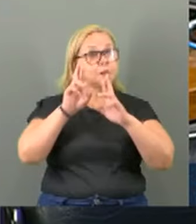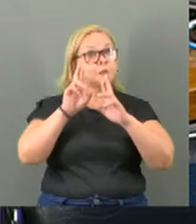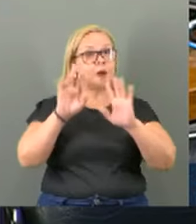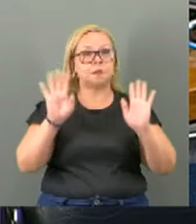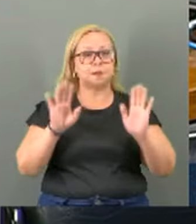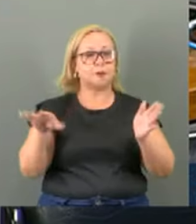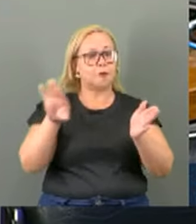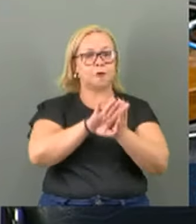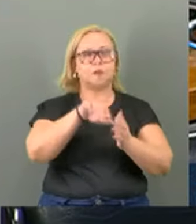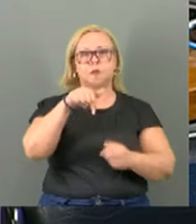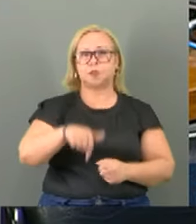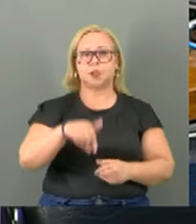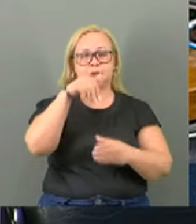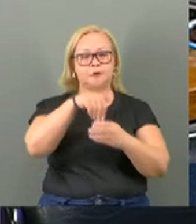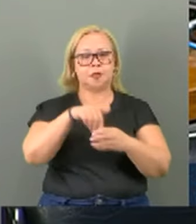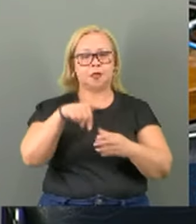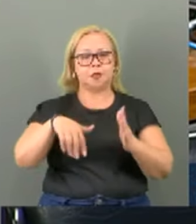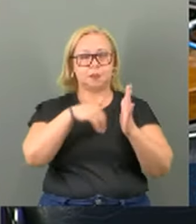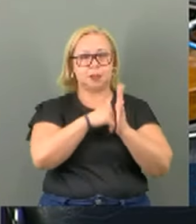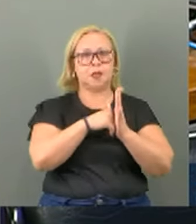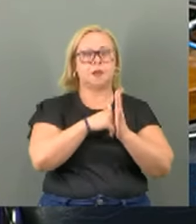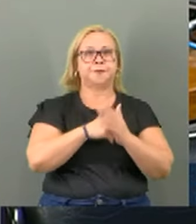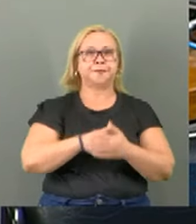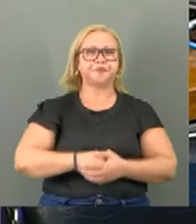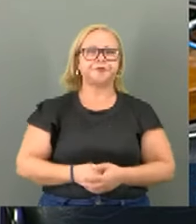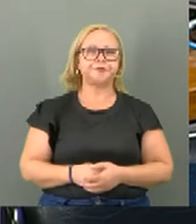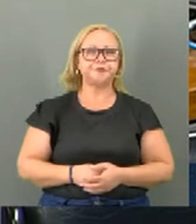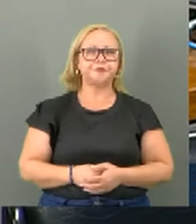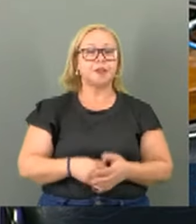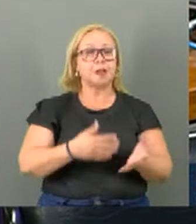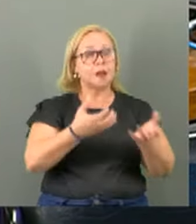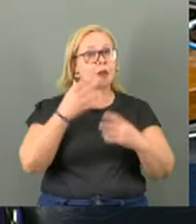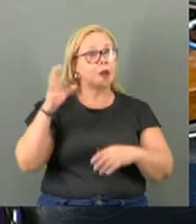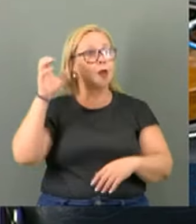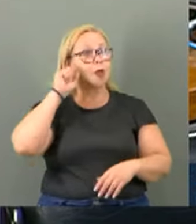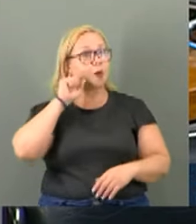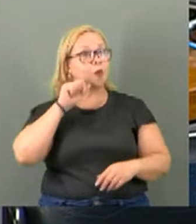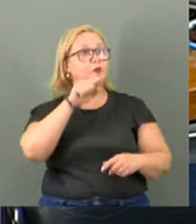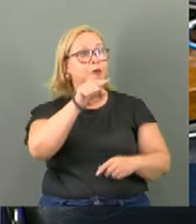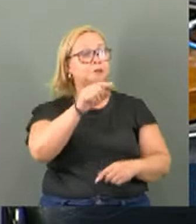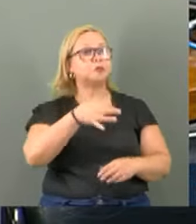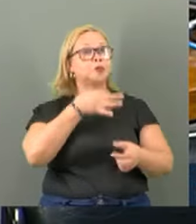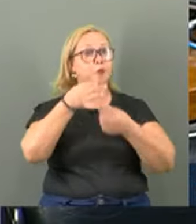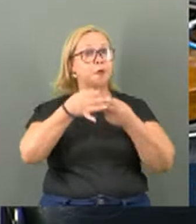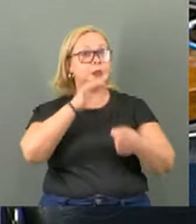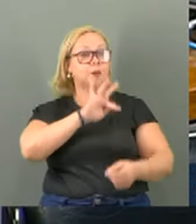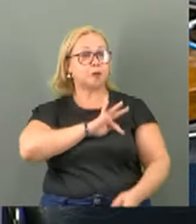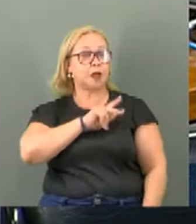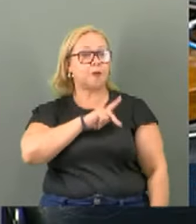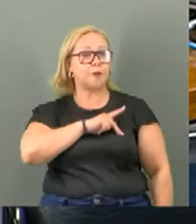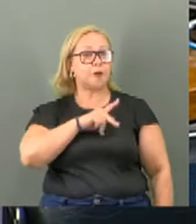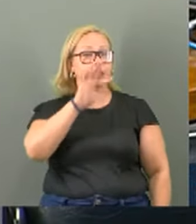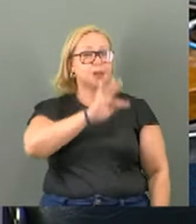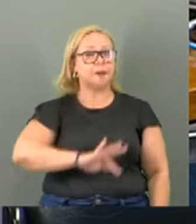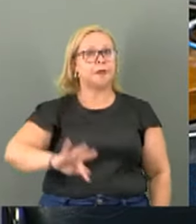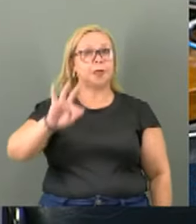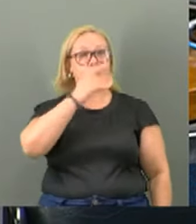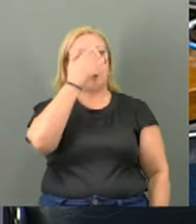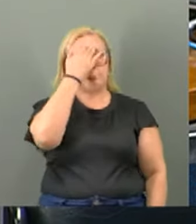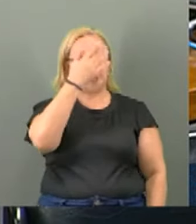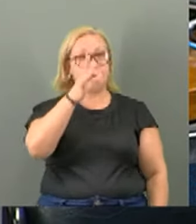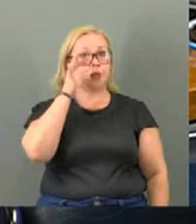aqui a ser votado no Senado. Mas eu queria ouvir a oposição da Polícia Federal, se o senhor puder colocar. Muito obrigado pela atenção e é isso,